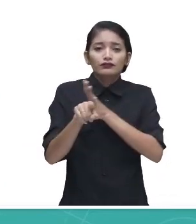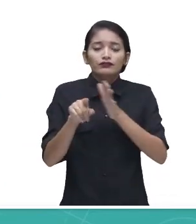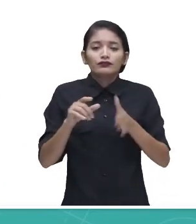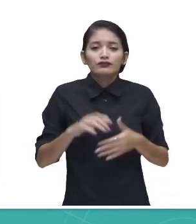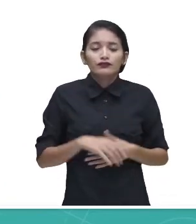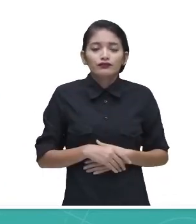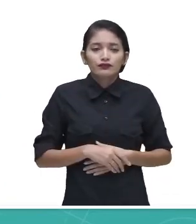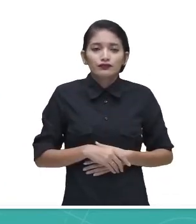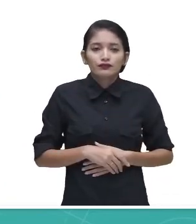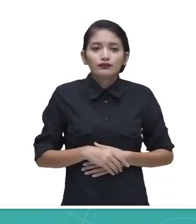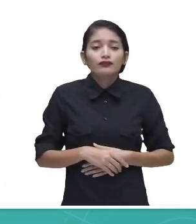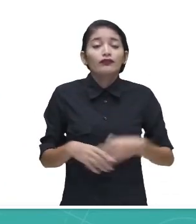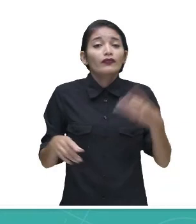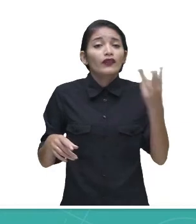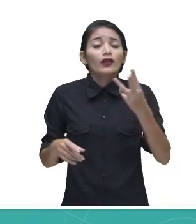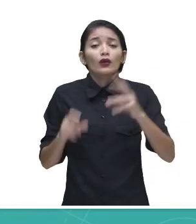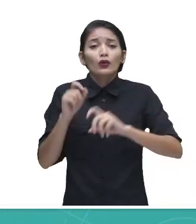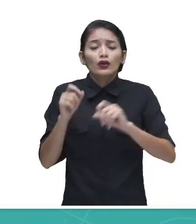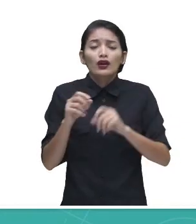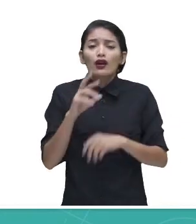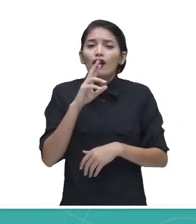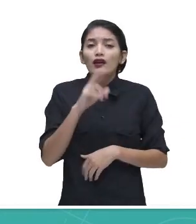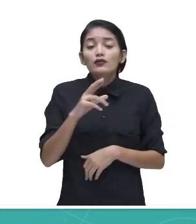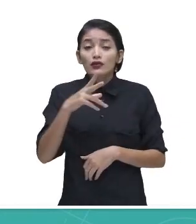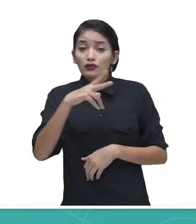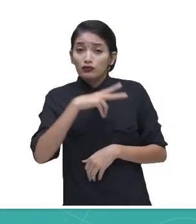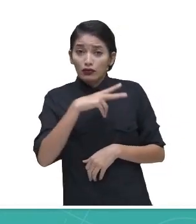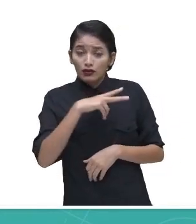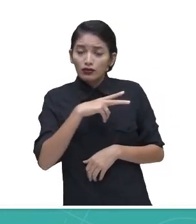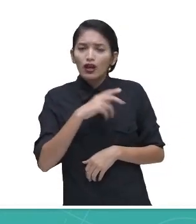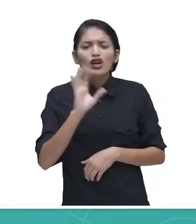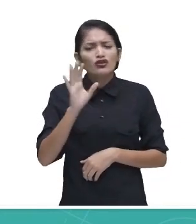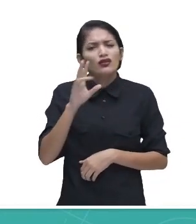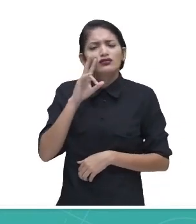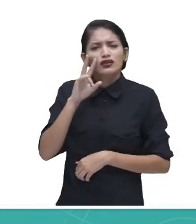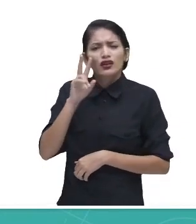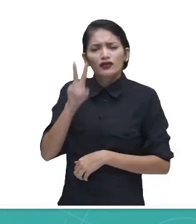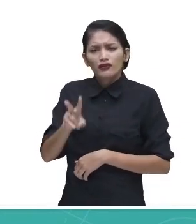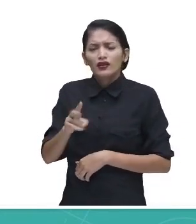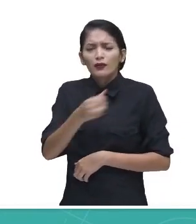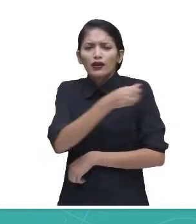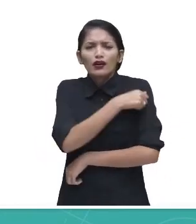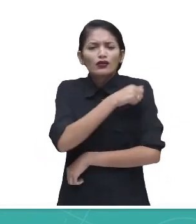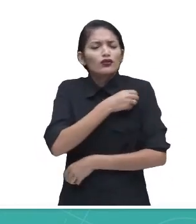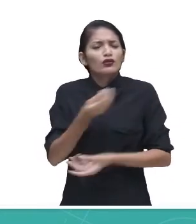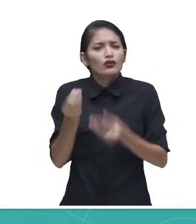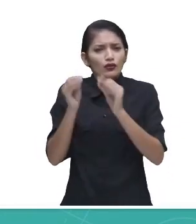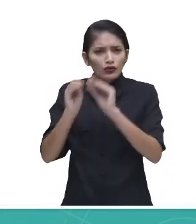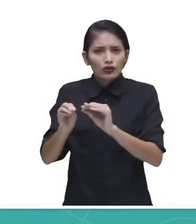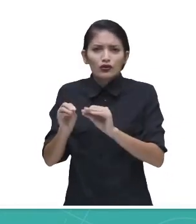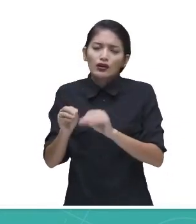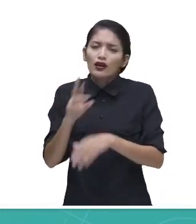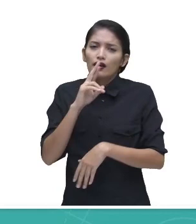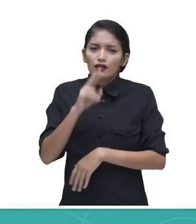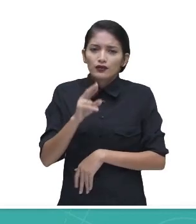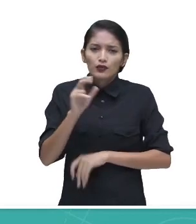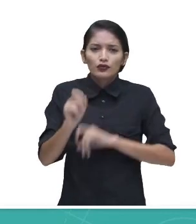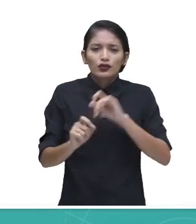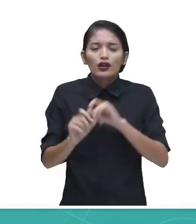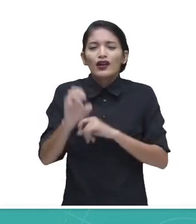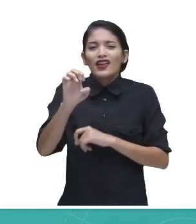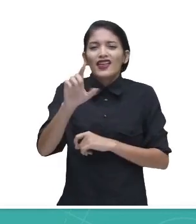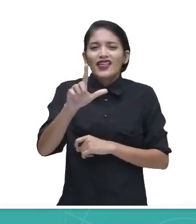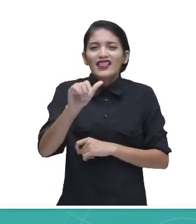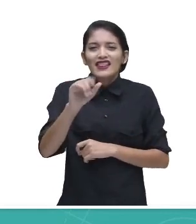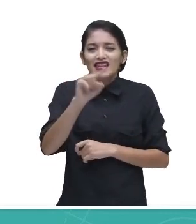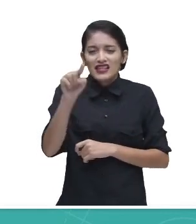A questão 3 é uma resposta bem pessoal. E eu vi que teve uma aluna que colocou a resposta, acho que é Elisa, o nome dela,